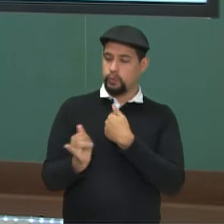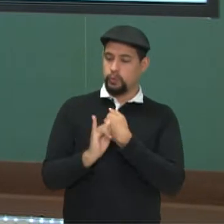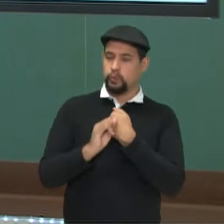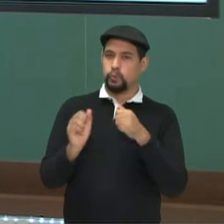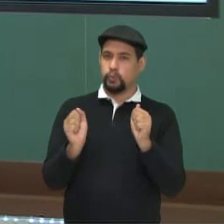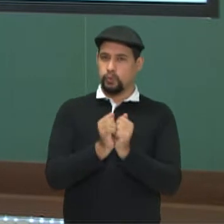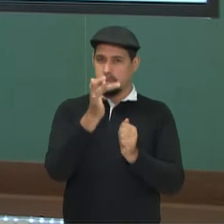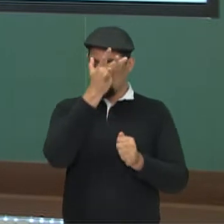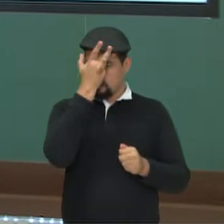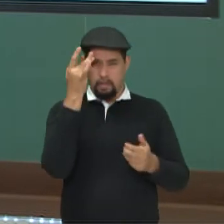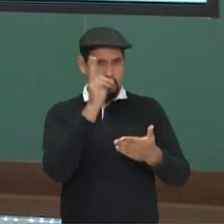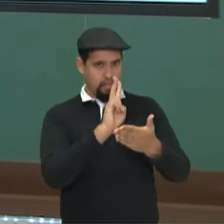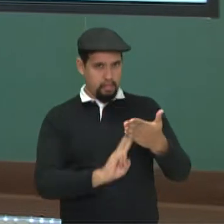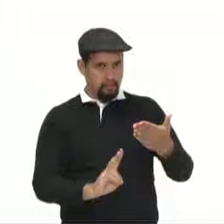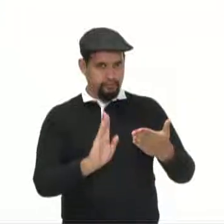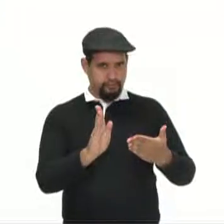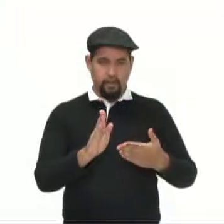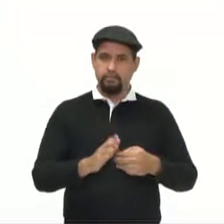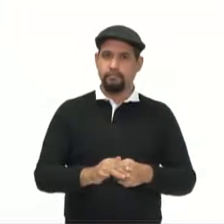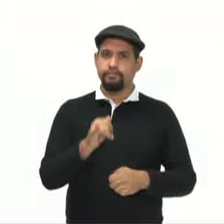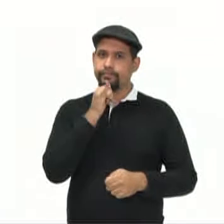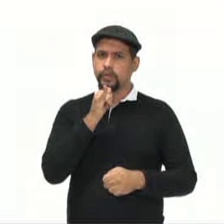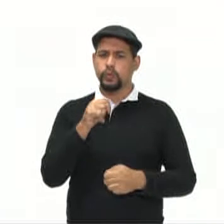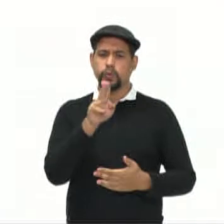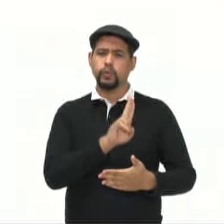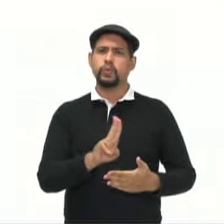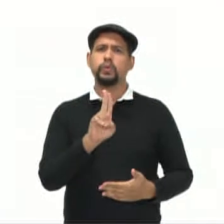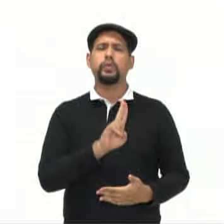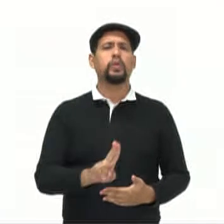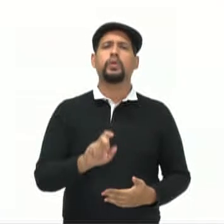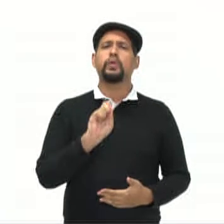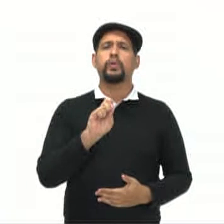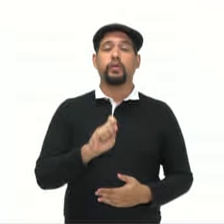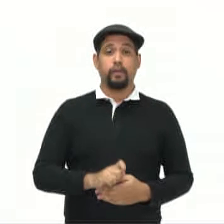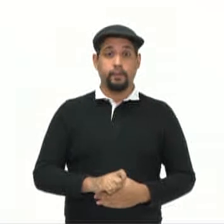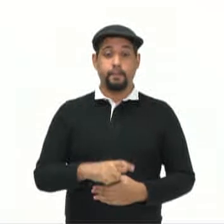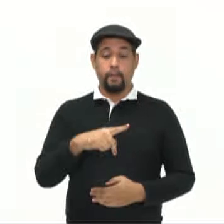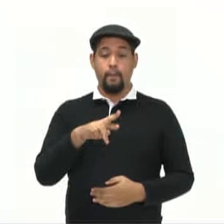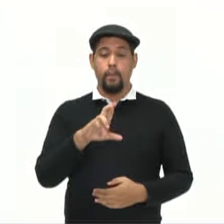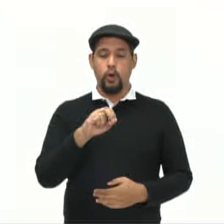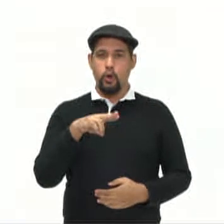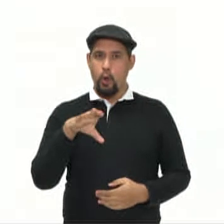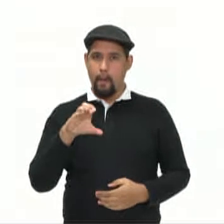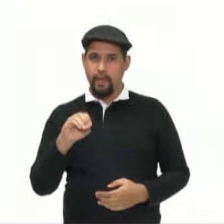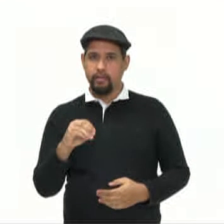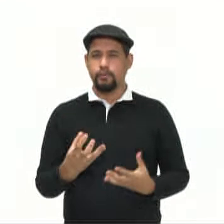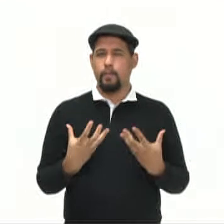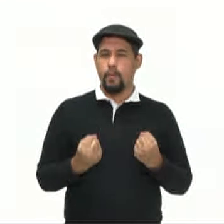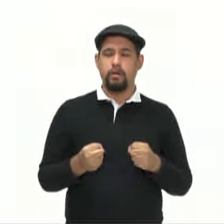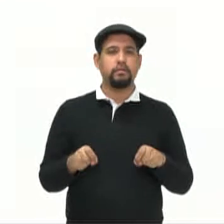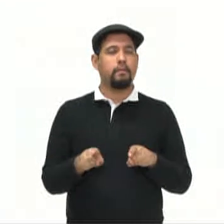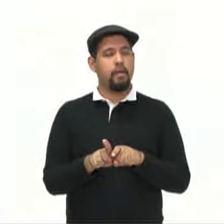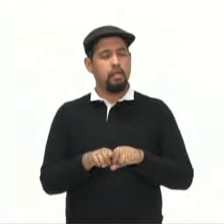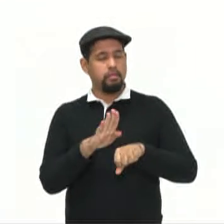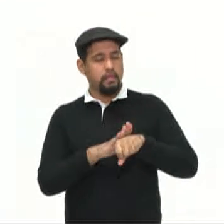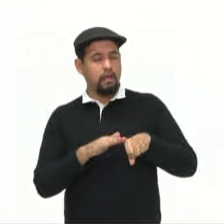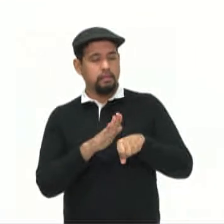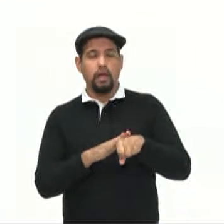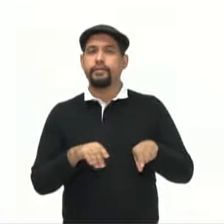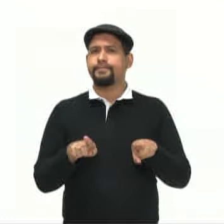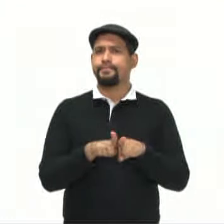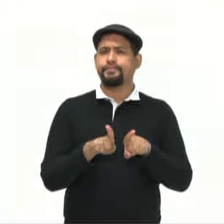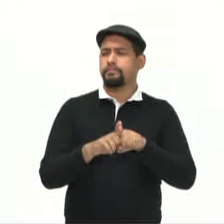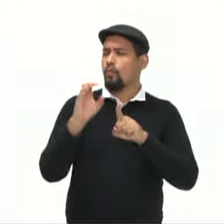leitor? Veja lá, o autor fez uso dos pronomes possessivos, olha aqui, ó, para o seu consolo, a